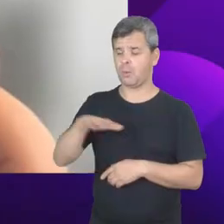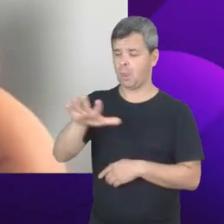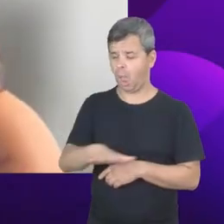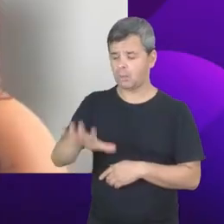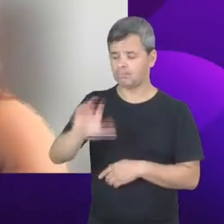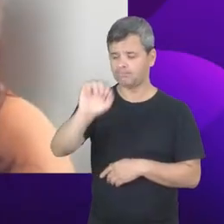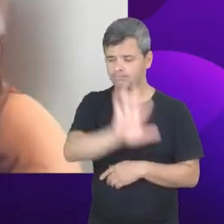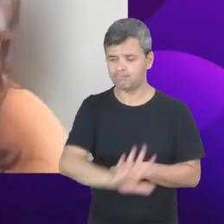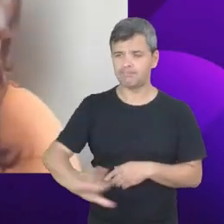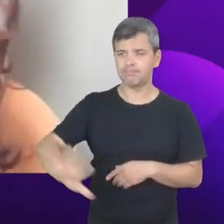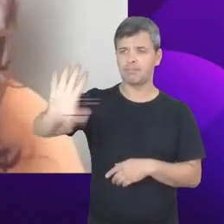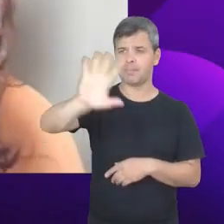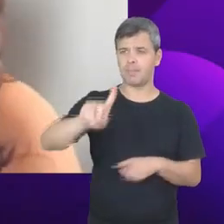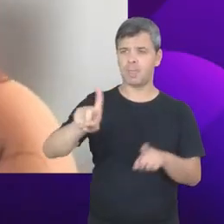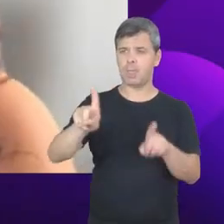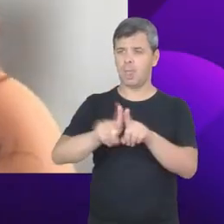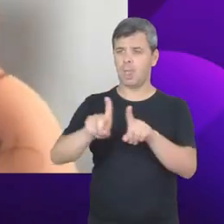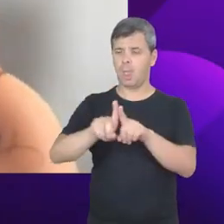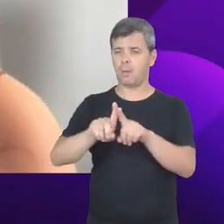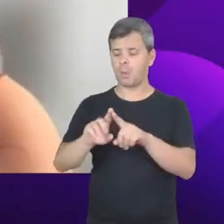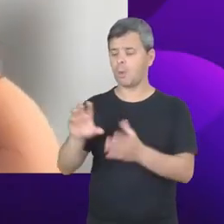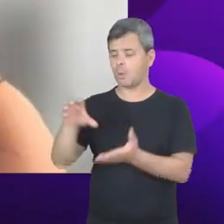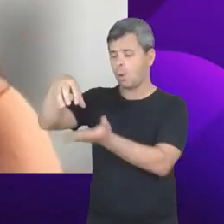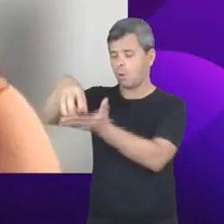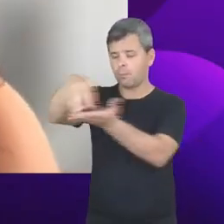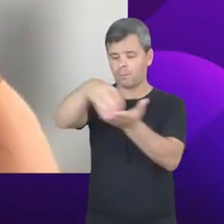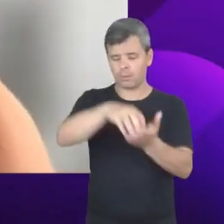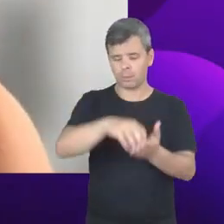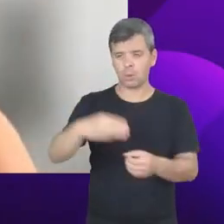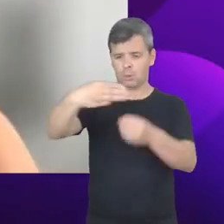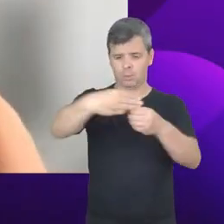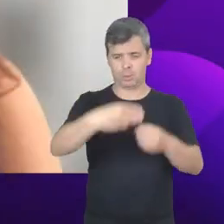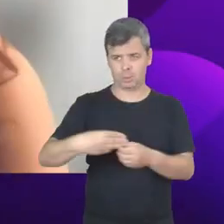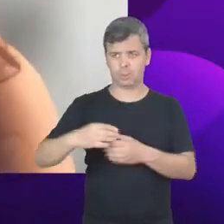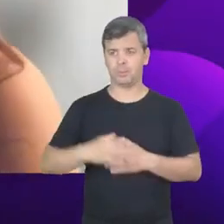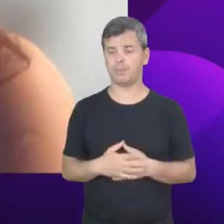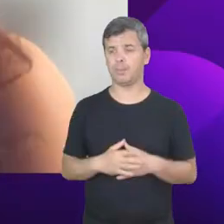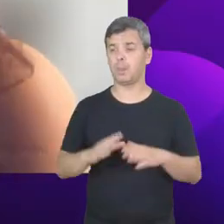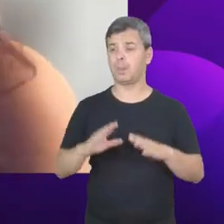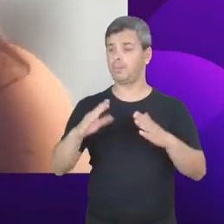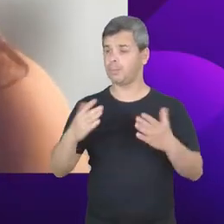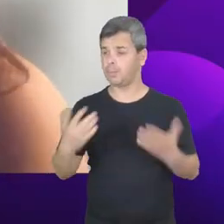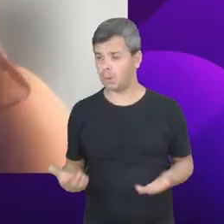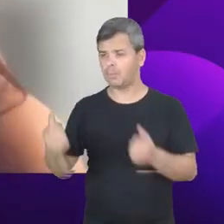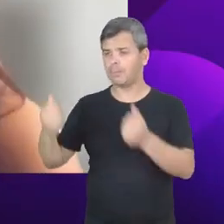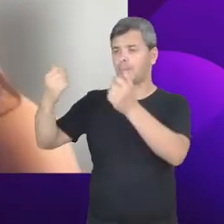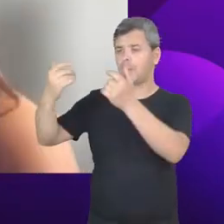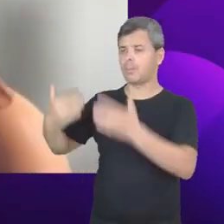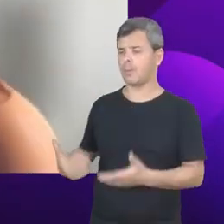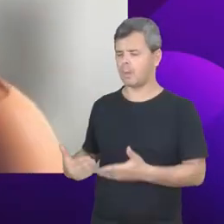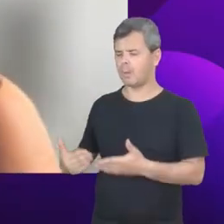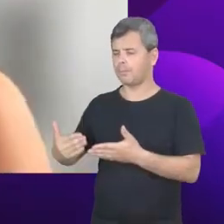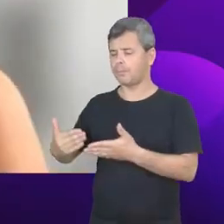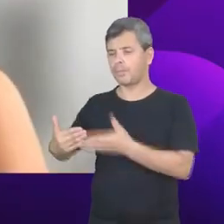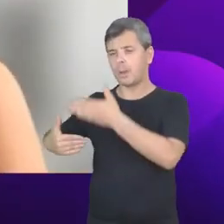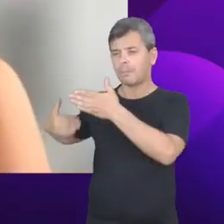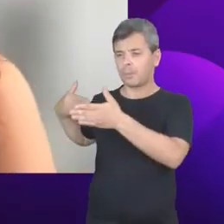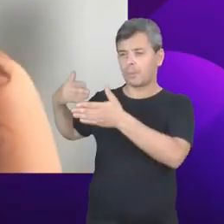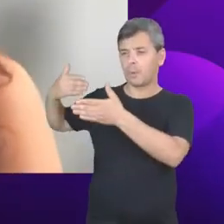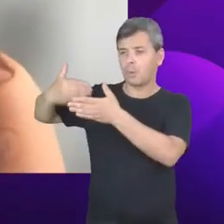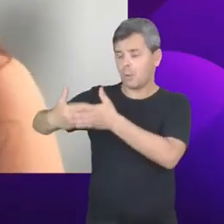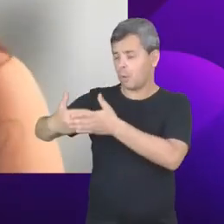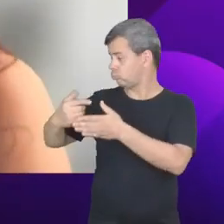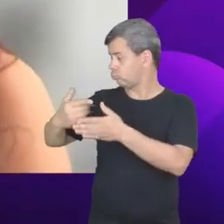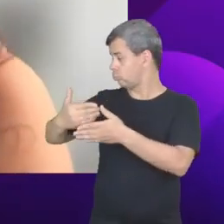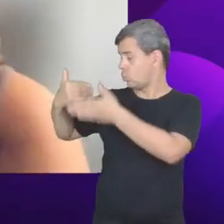nacional quanto em âmbito mais local dos municípios. Então, eu gosto de fazer a retomada do movimento